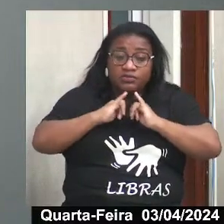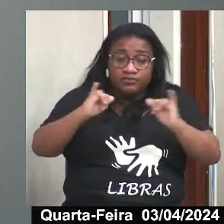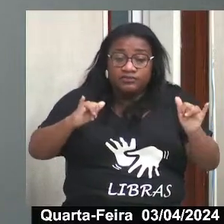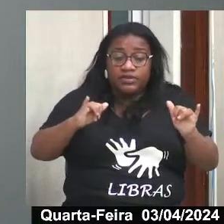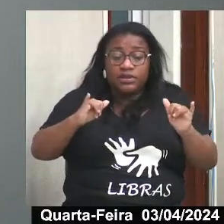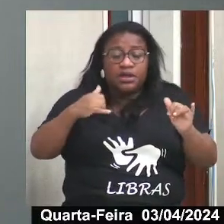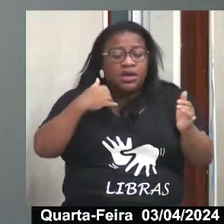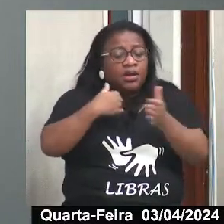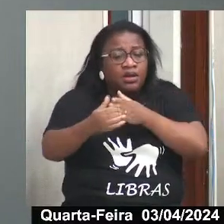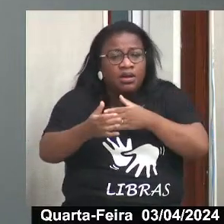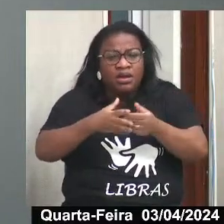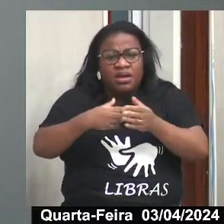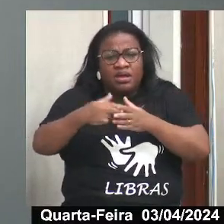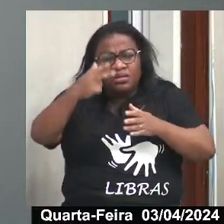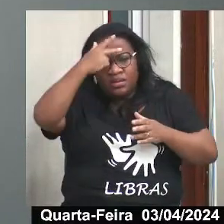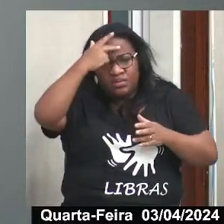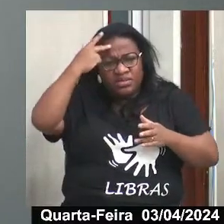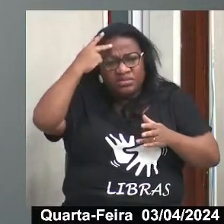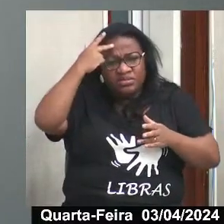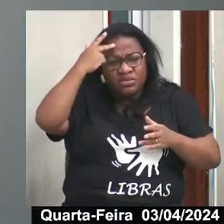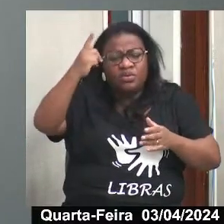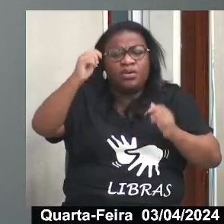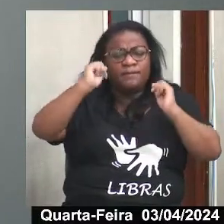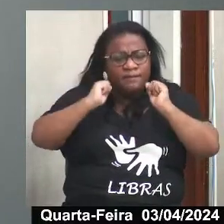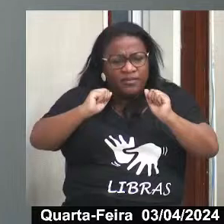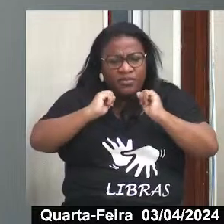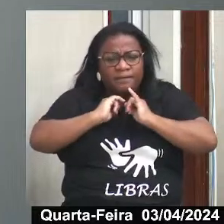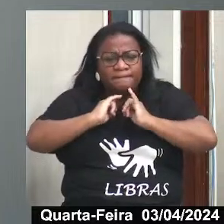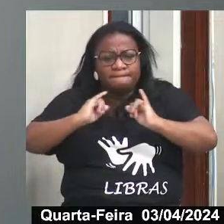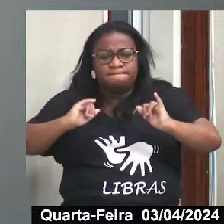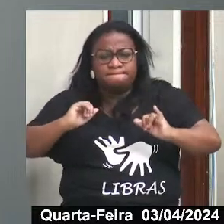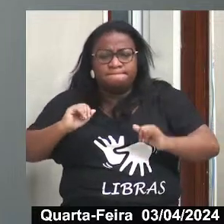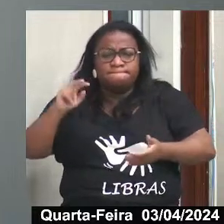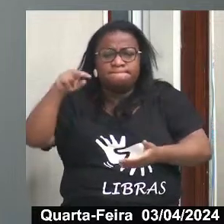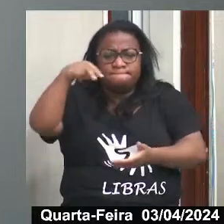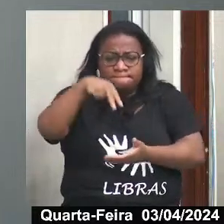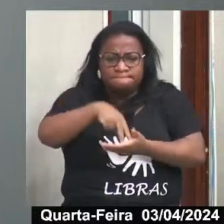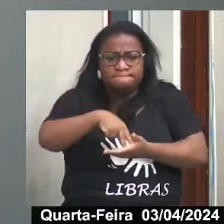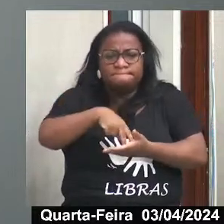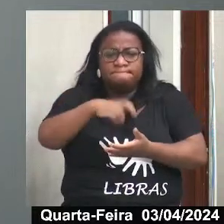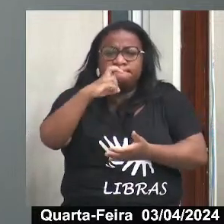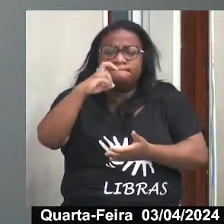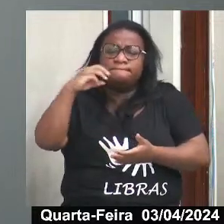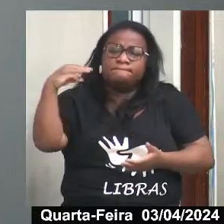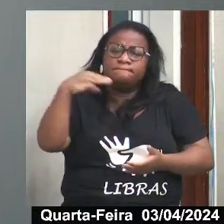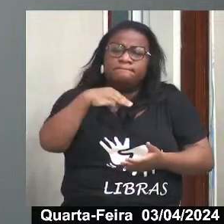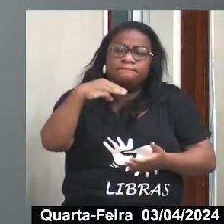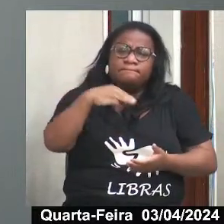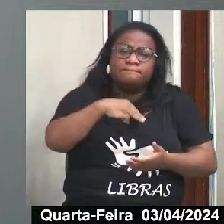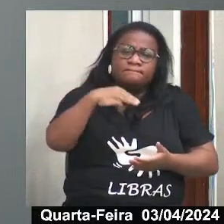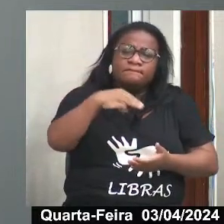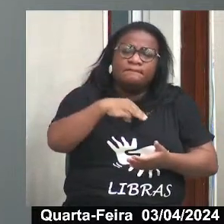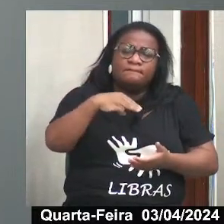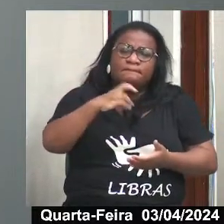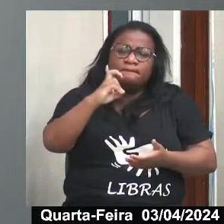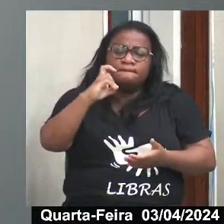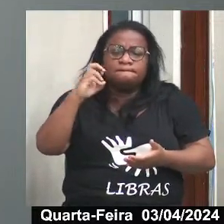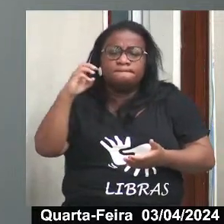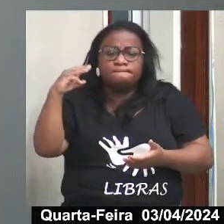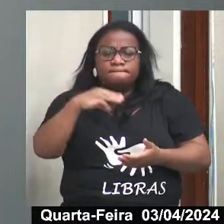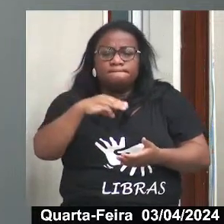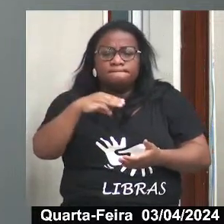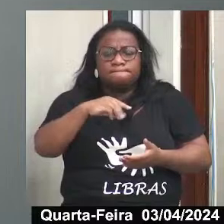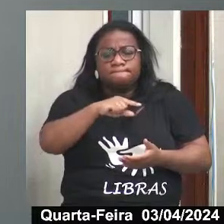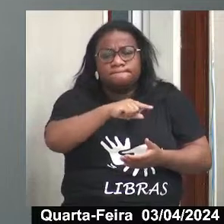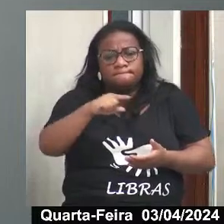essa desfeita. Então, qualquer um que desfazer do meu mandato, você pode ter certeza que eu utilizarei os meus 5 minutos, só um minutinho, senhor presidente, para